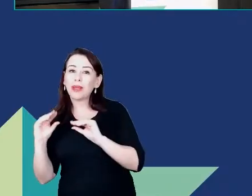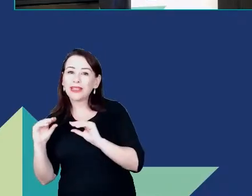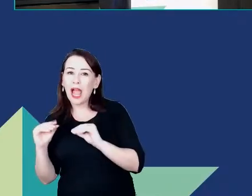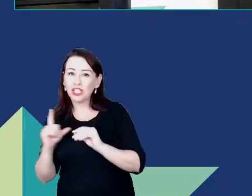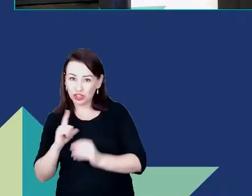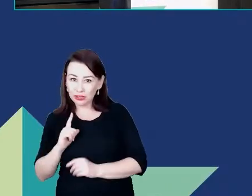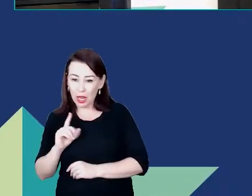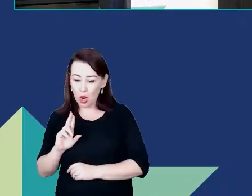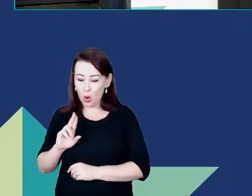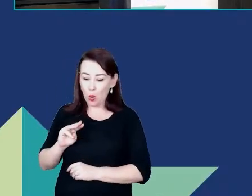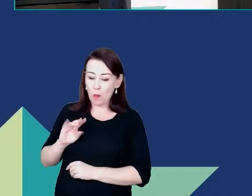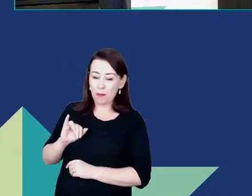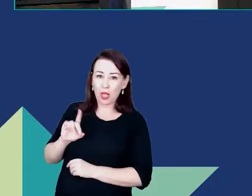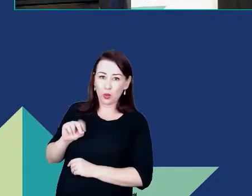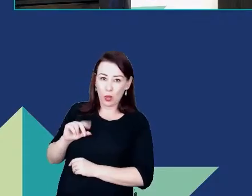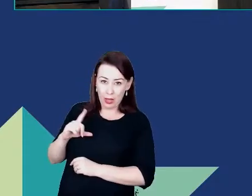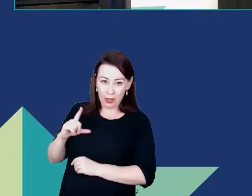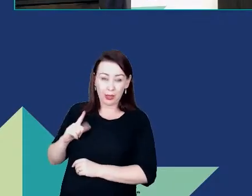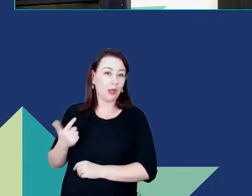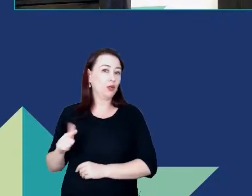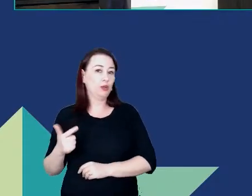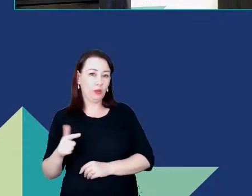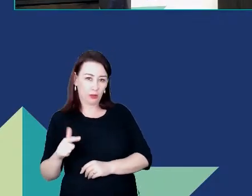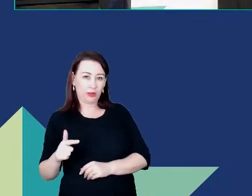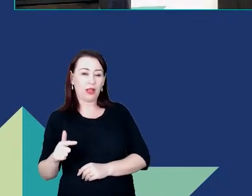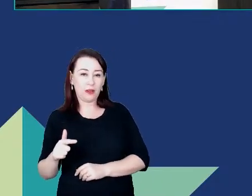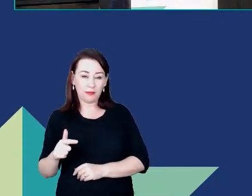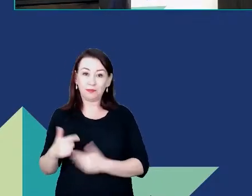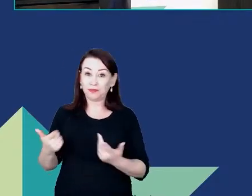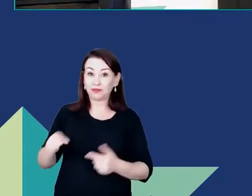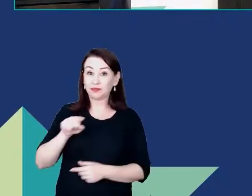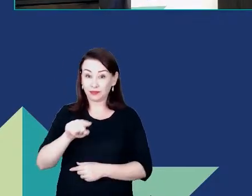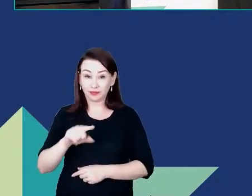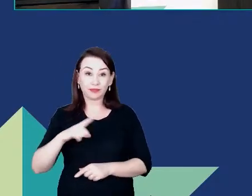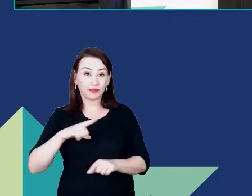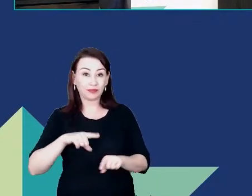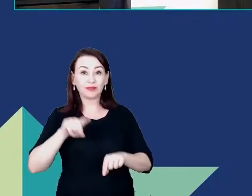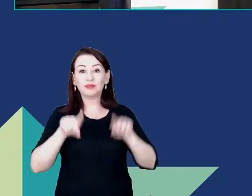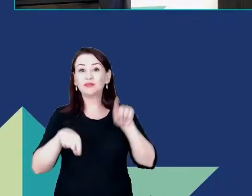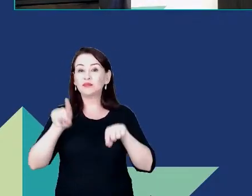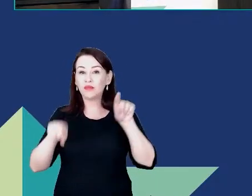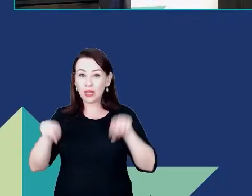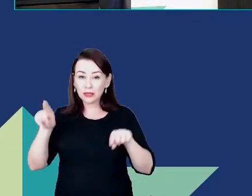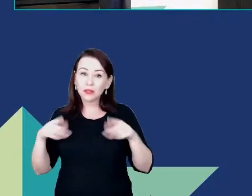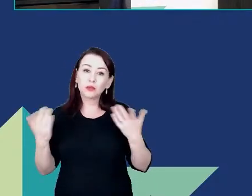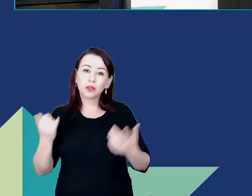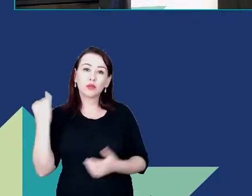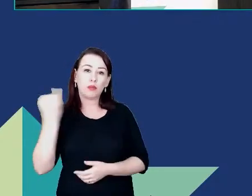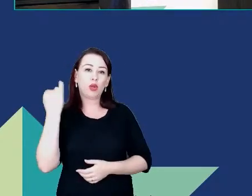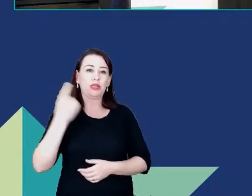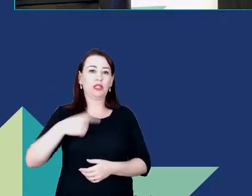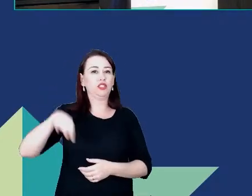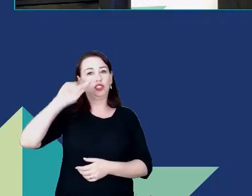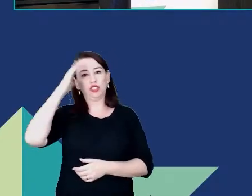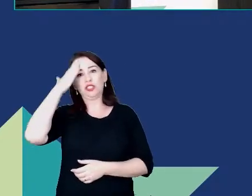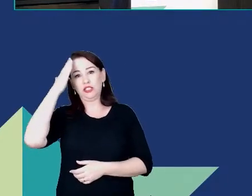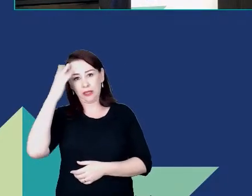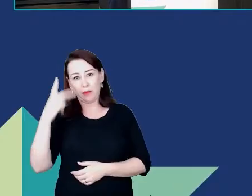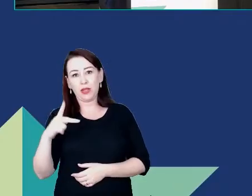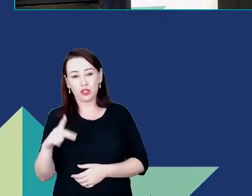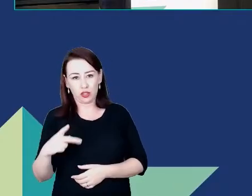sendo filtrado, né? E se isso vai variar no tempo, é importante que você tenha essa previsibilidade, né? A gente quer